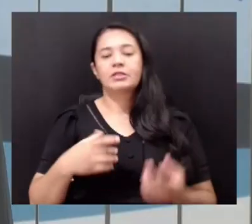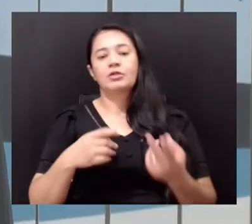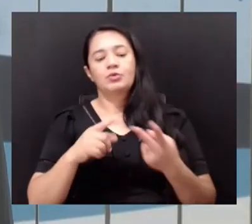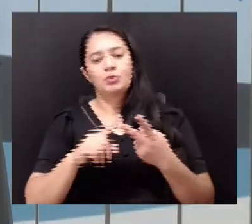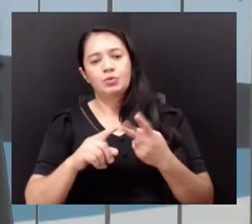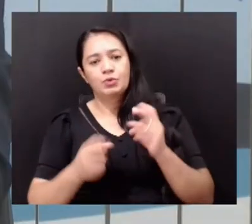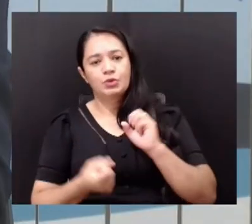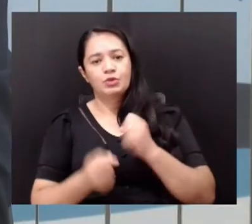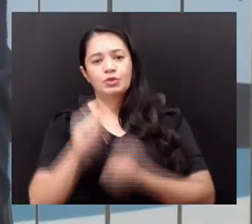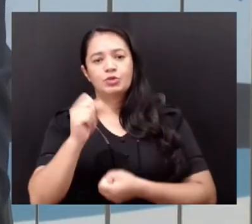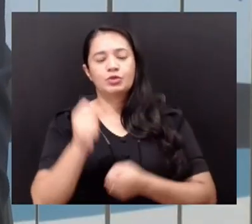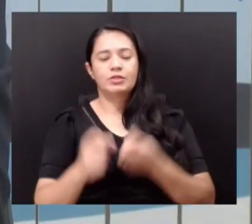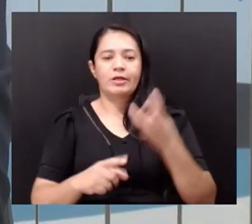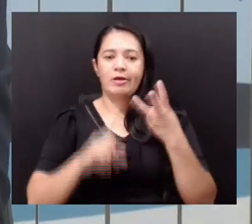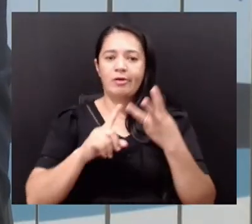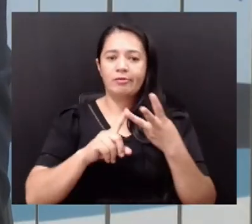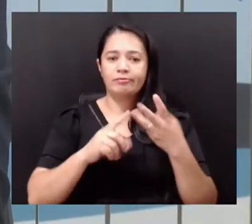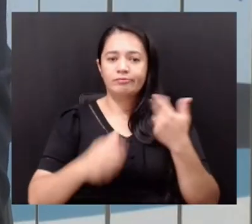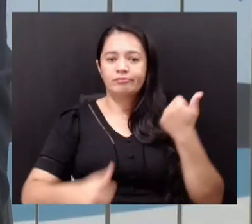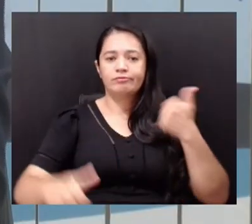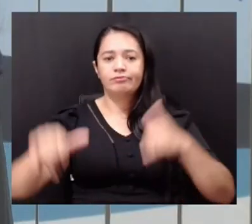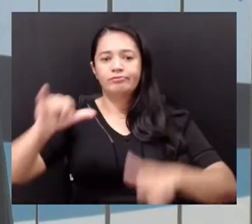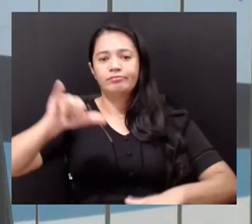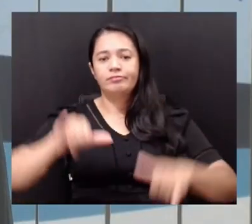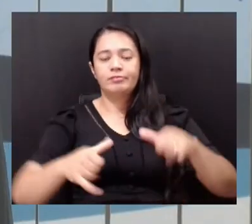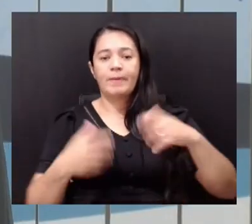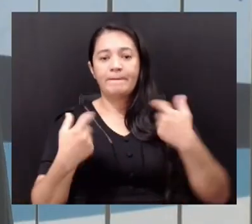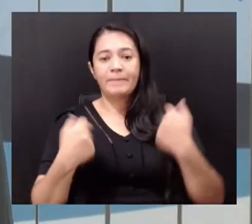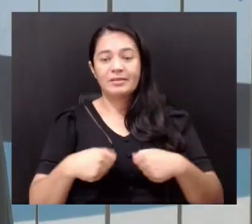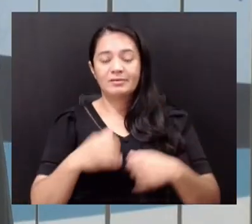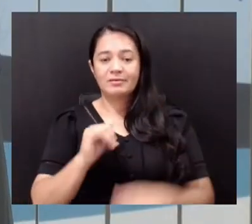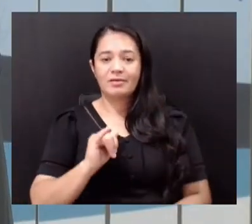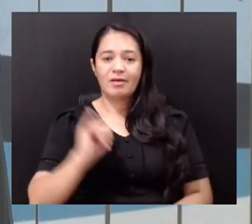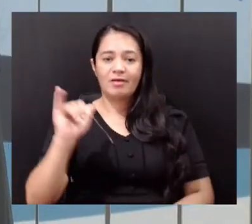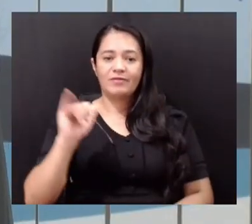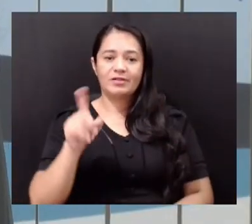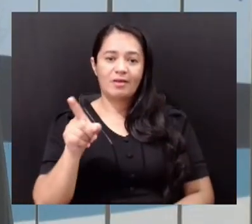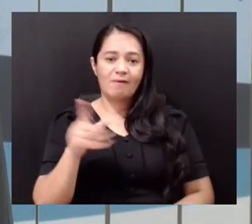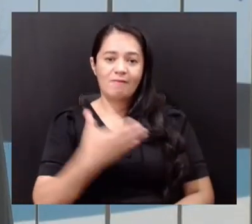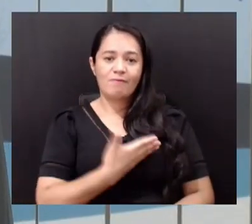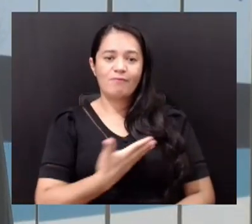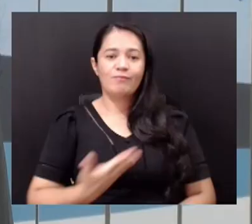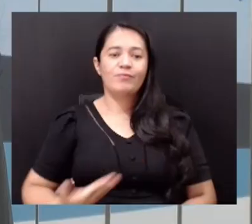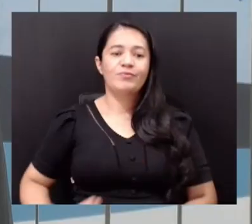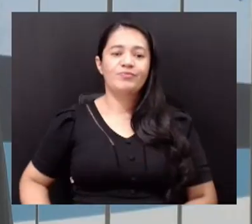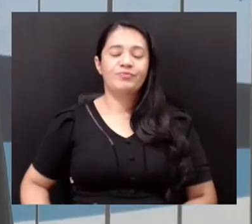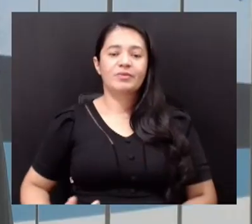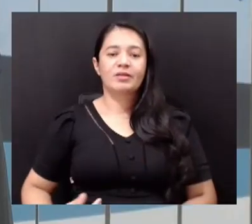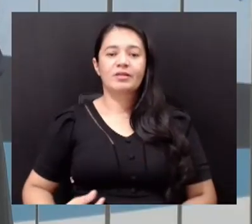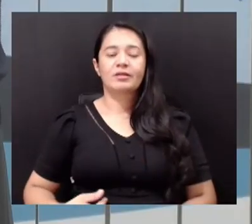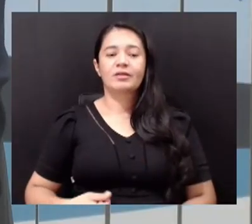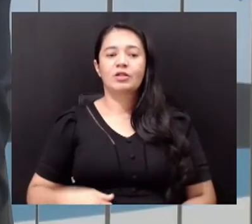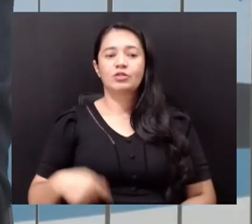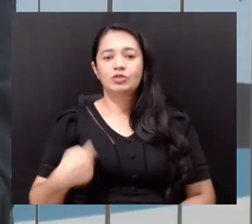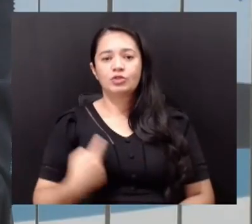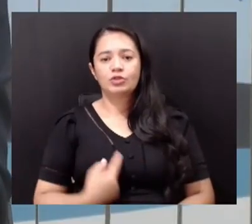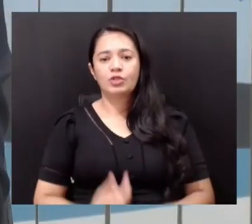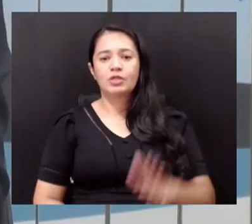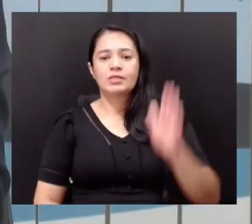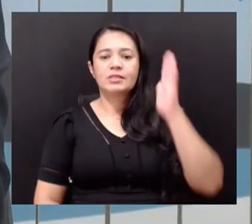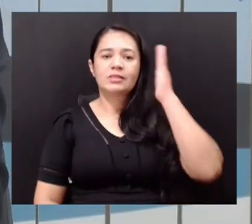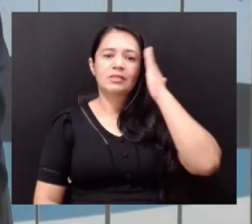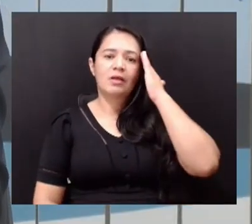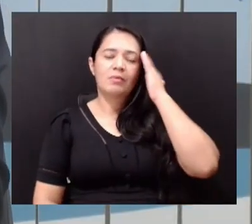química, vai ter que repassar, né? Então, assim, vai ser cuidadosamente. A gente sabe que os fiscais